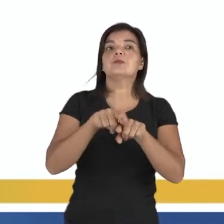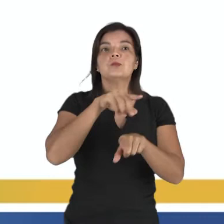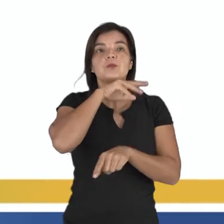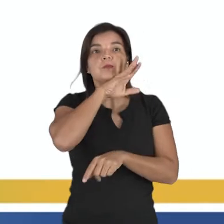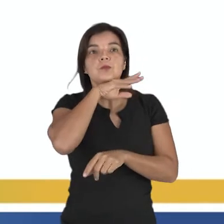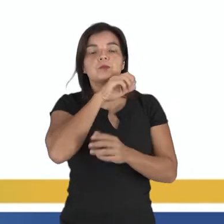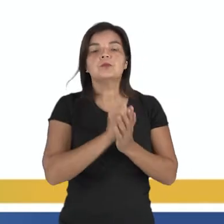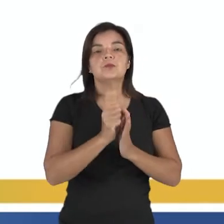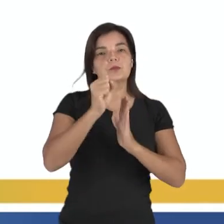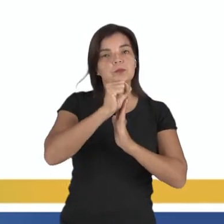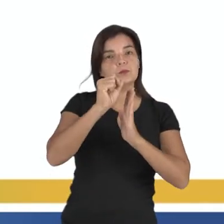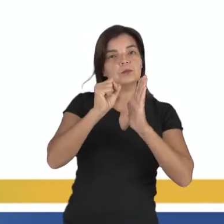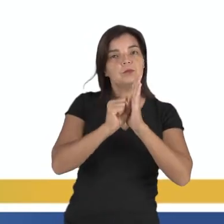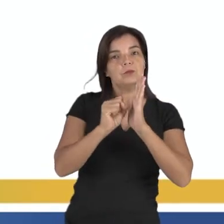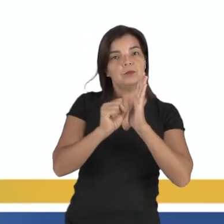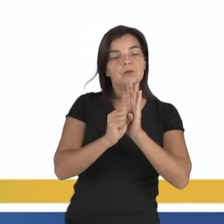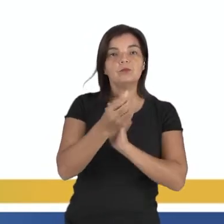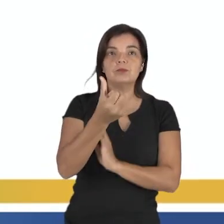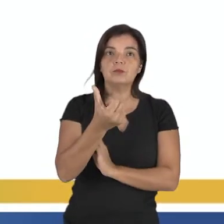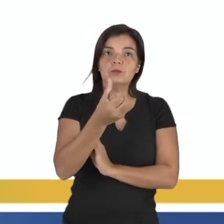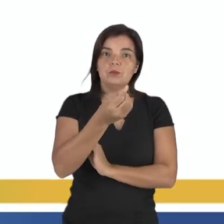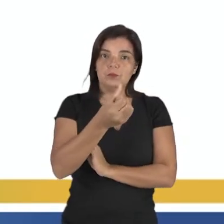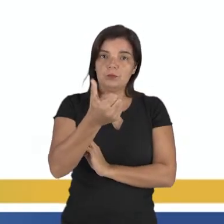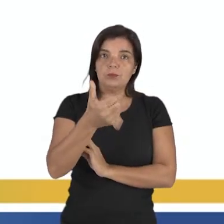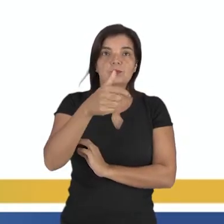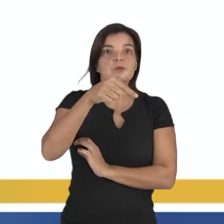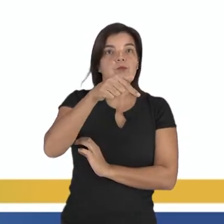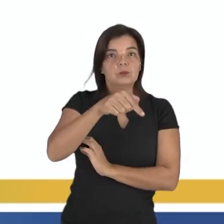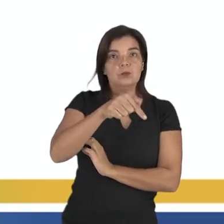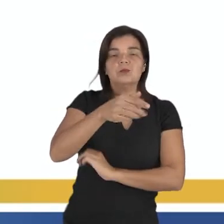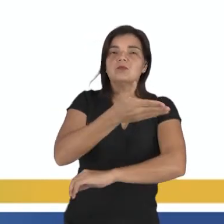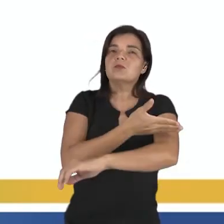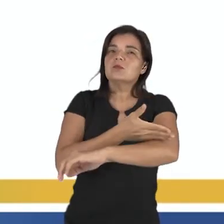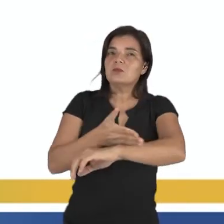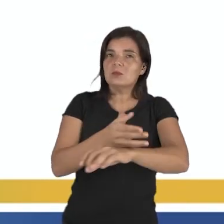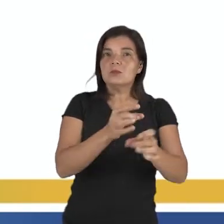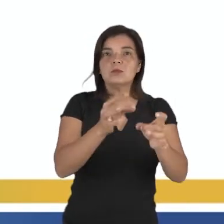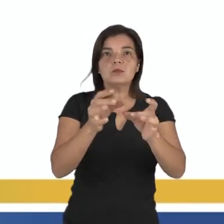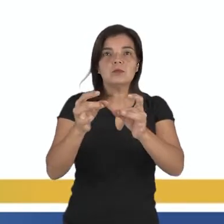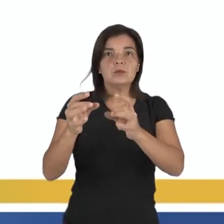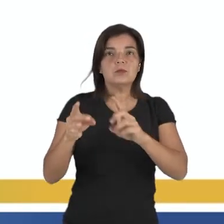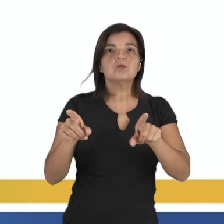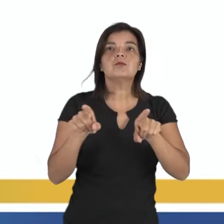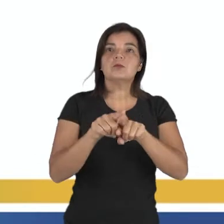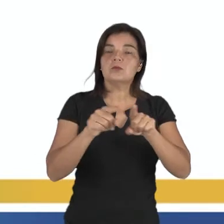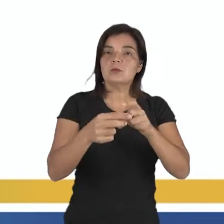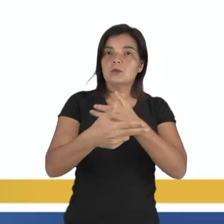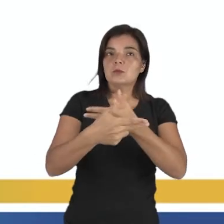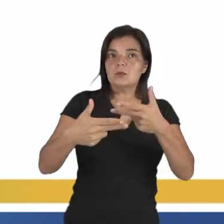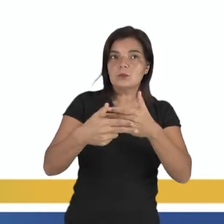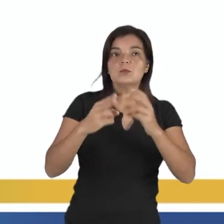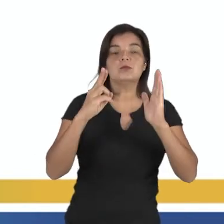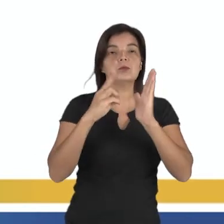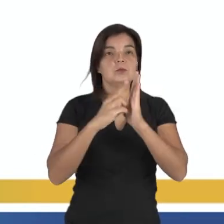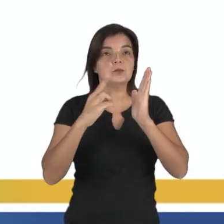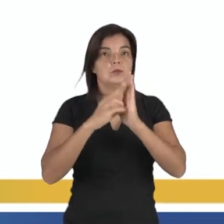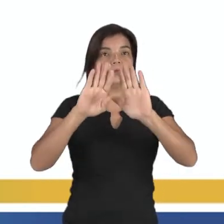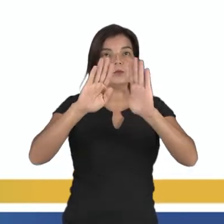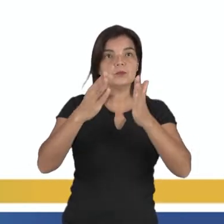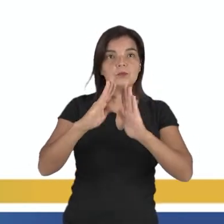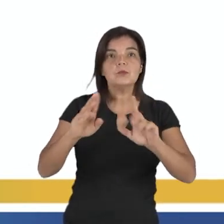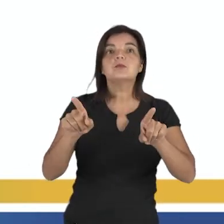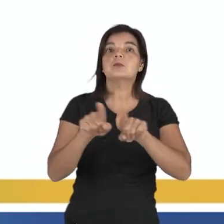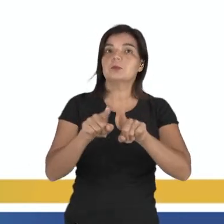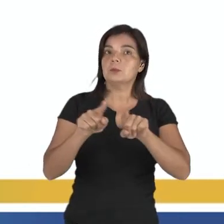caça. Nos séculos 16 e 17 era costume o comércio de excedentes de produção entre as